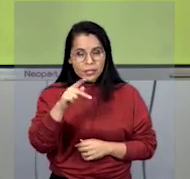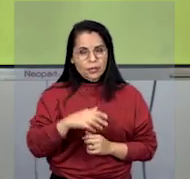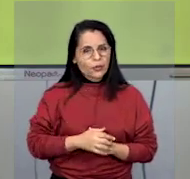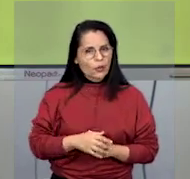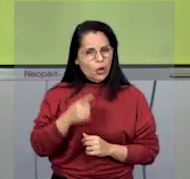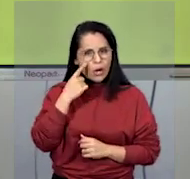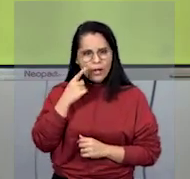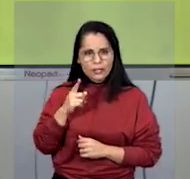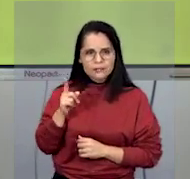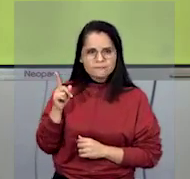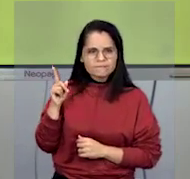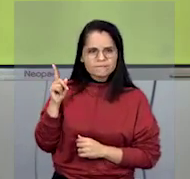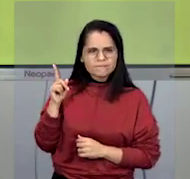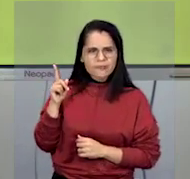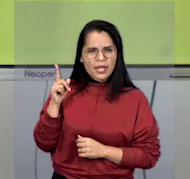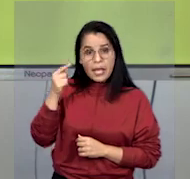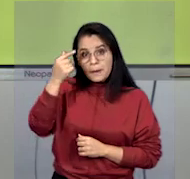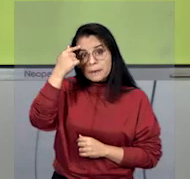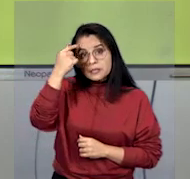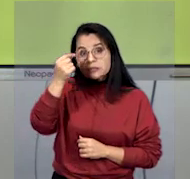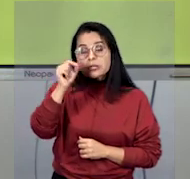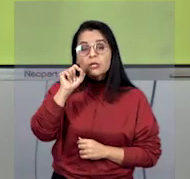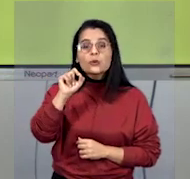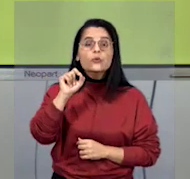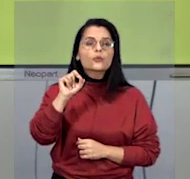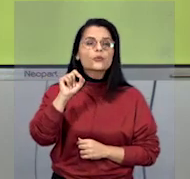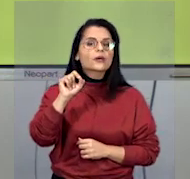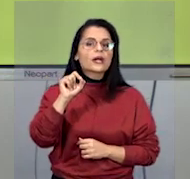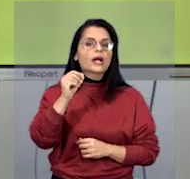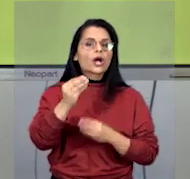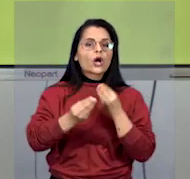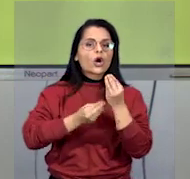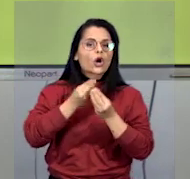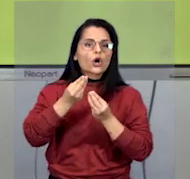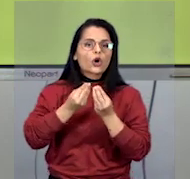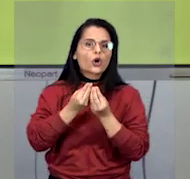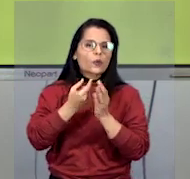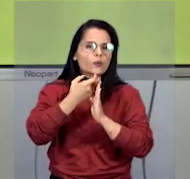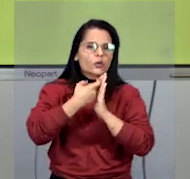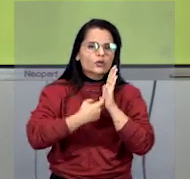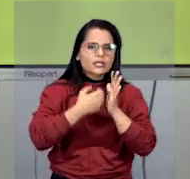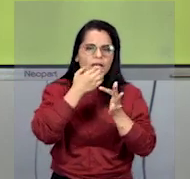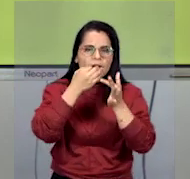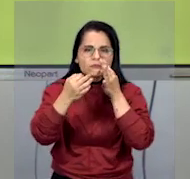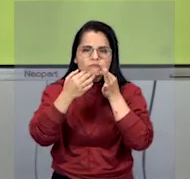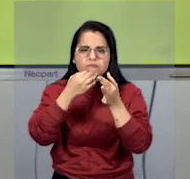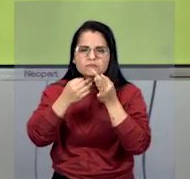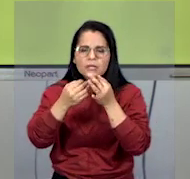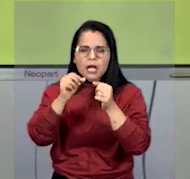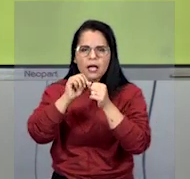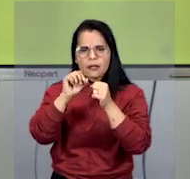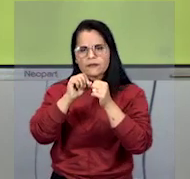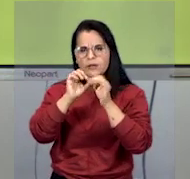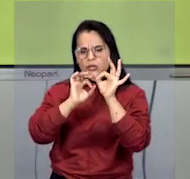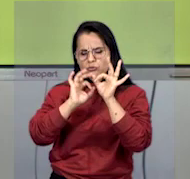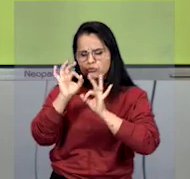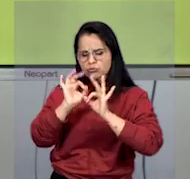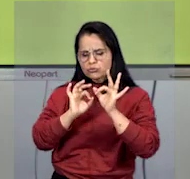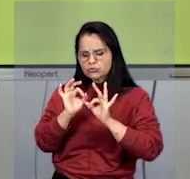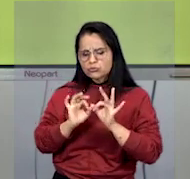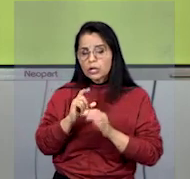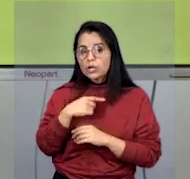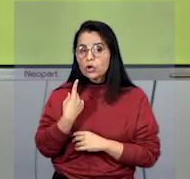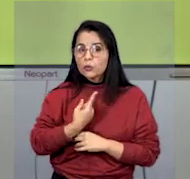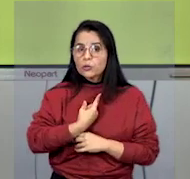né? Para a gente pensar um pouco sobre como que um texto argumentativo ele é construído e como que nós